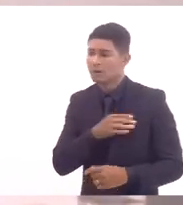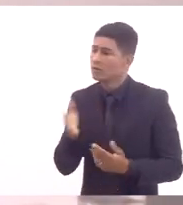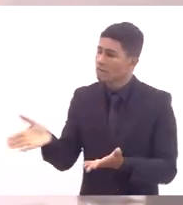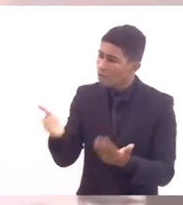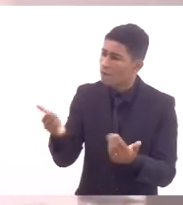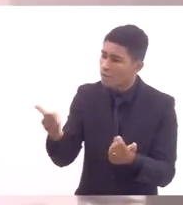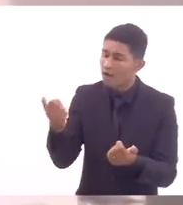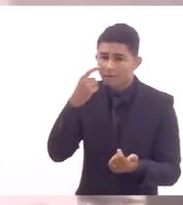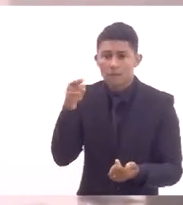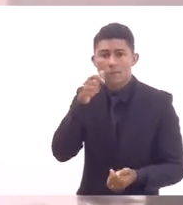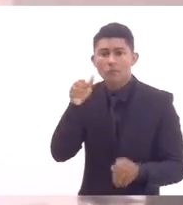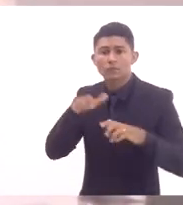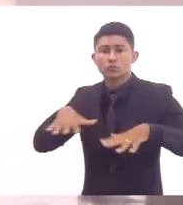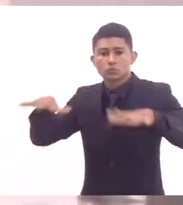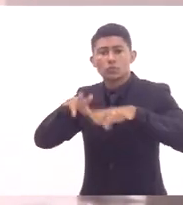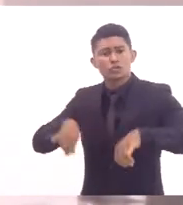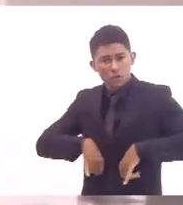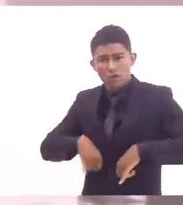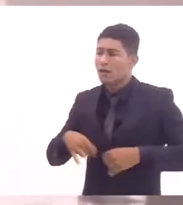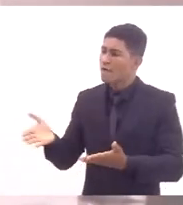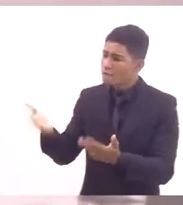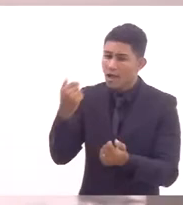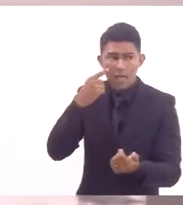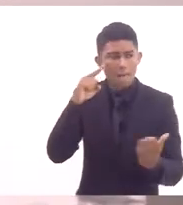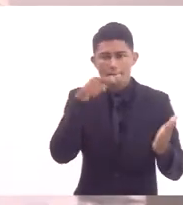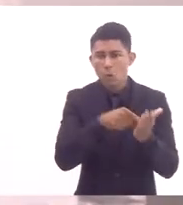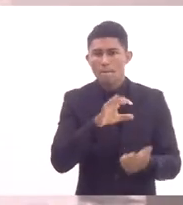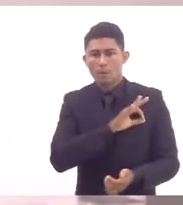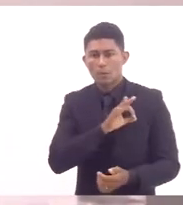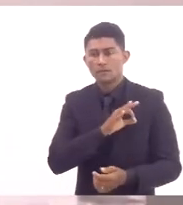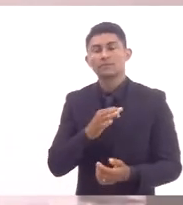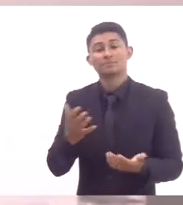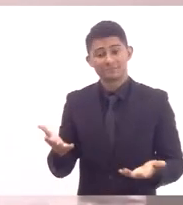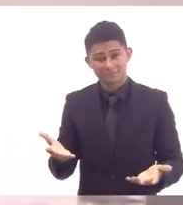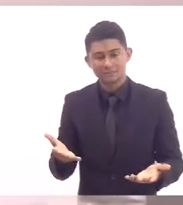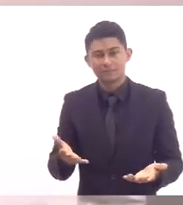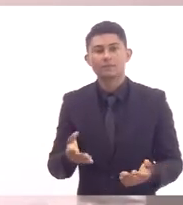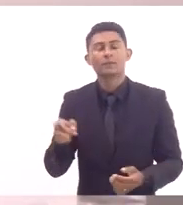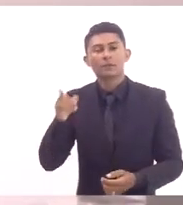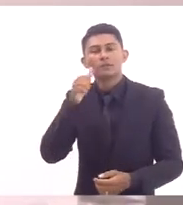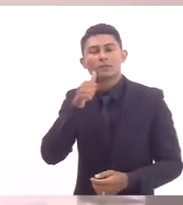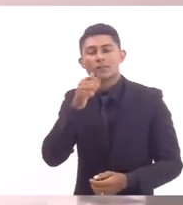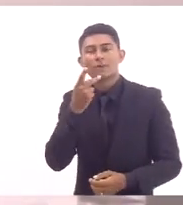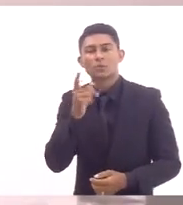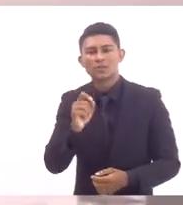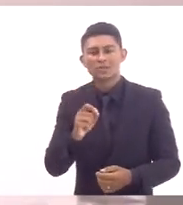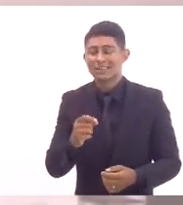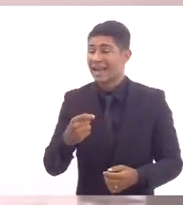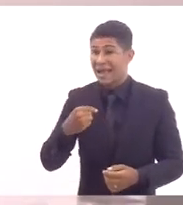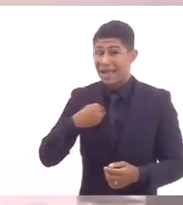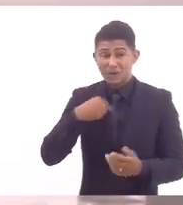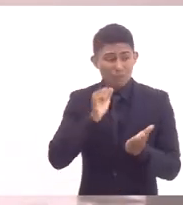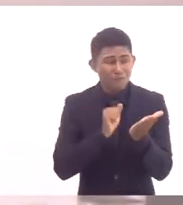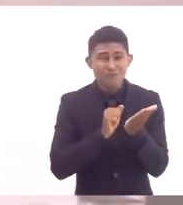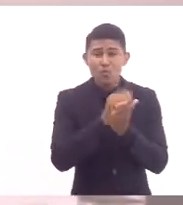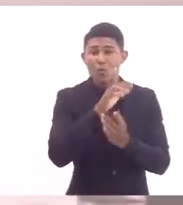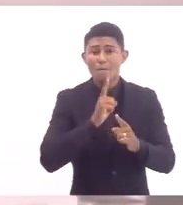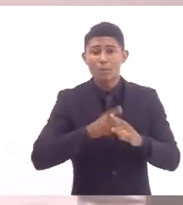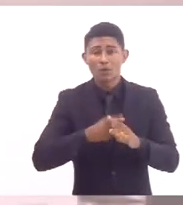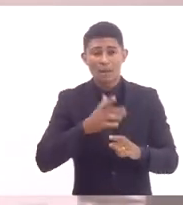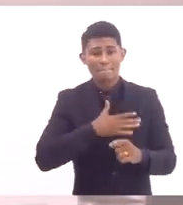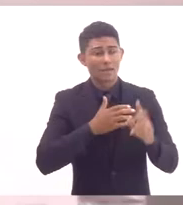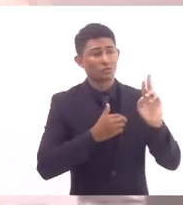um apoio para que elas dissesse olha fui demitida Por que não quis deitar com o chefe de serviço